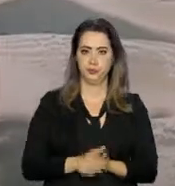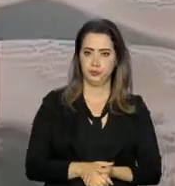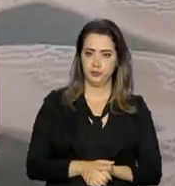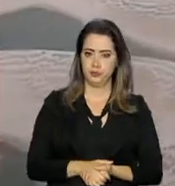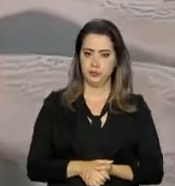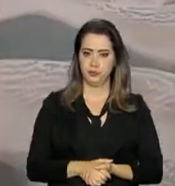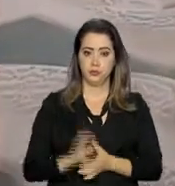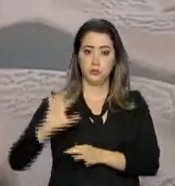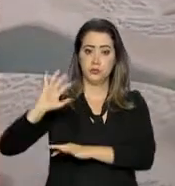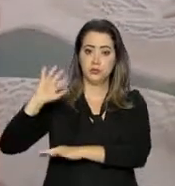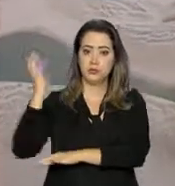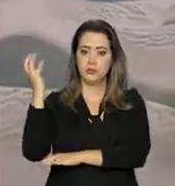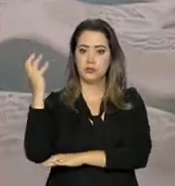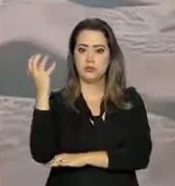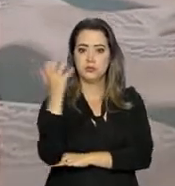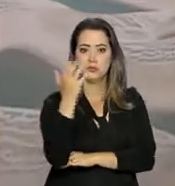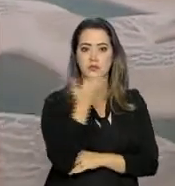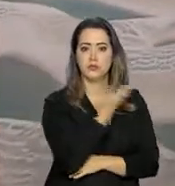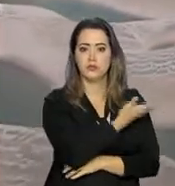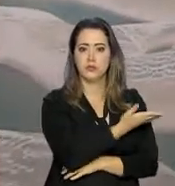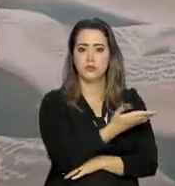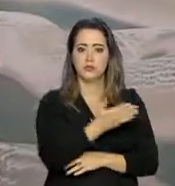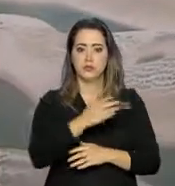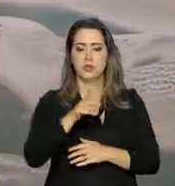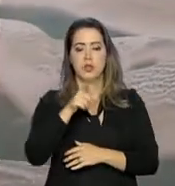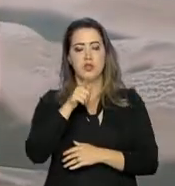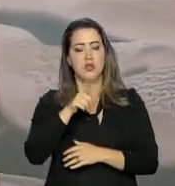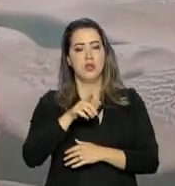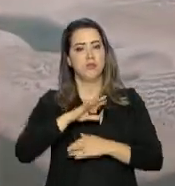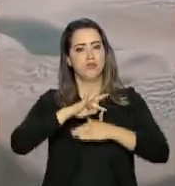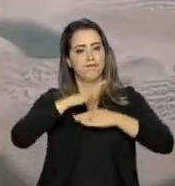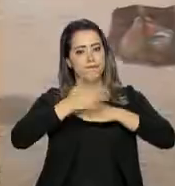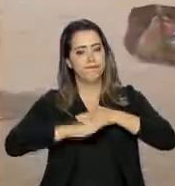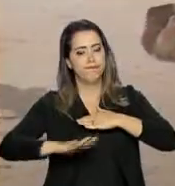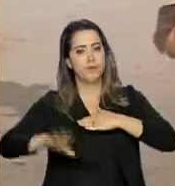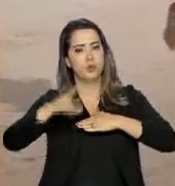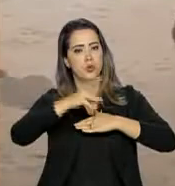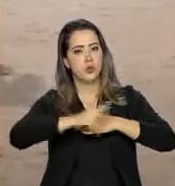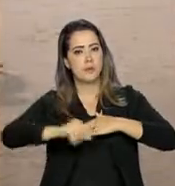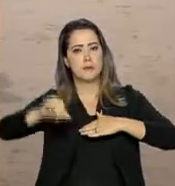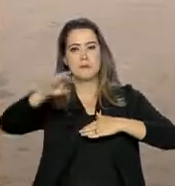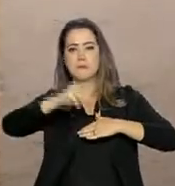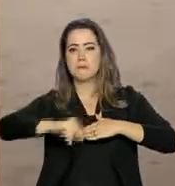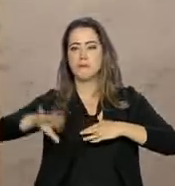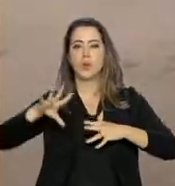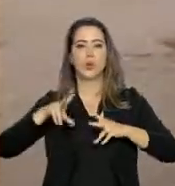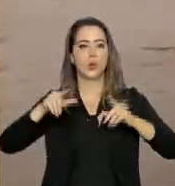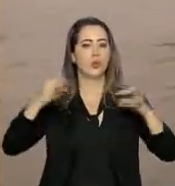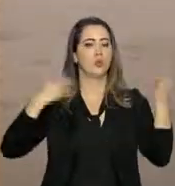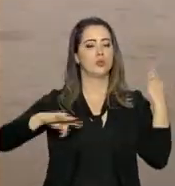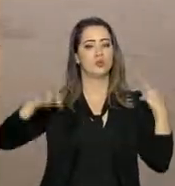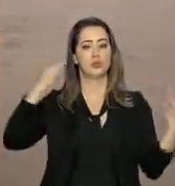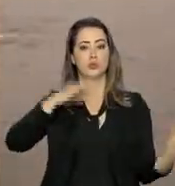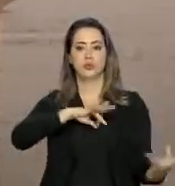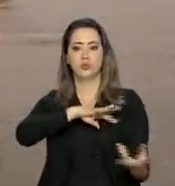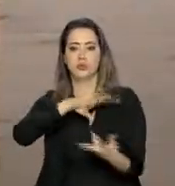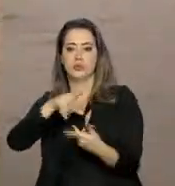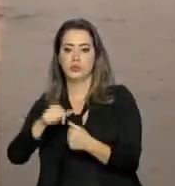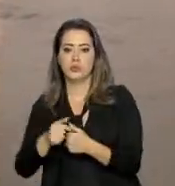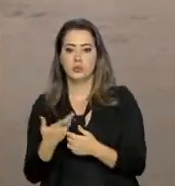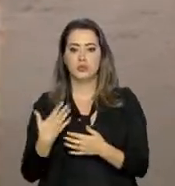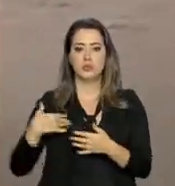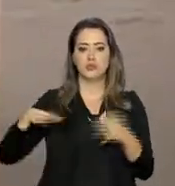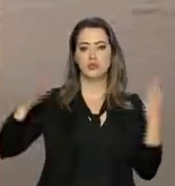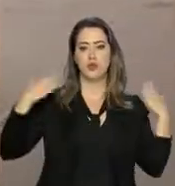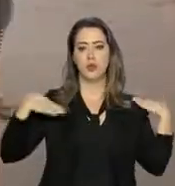o parque nacional dos lençóis maranhenses no nordeste do maranhão atrai turistas do brasil e do mundo que vão fazer